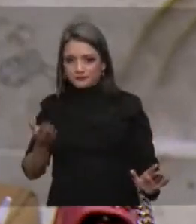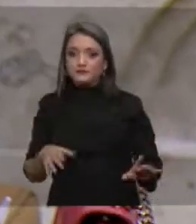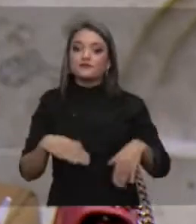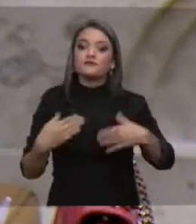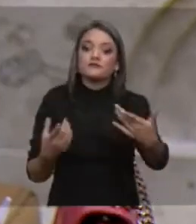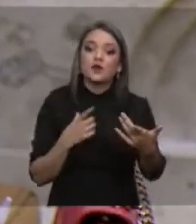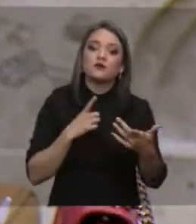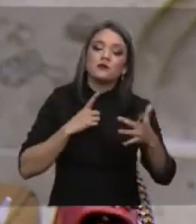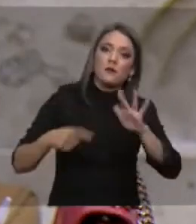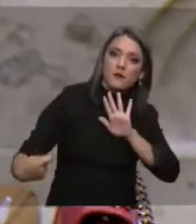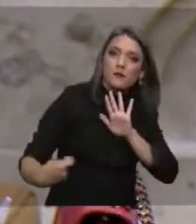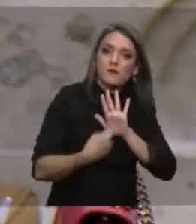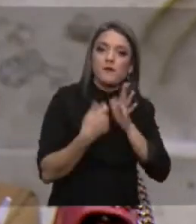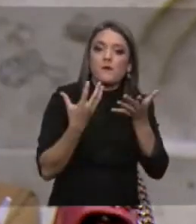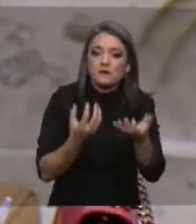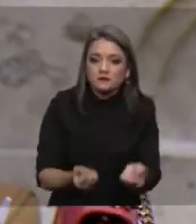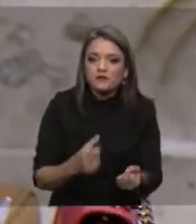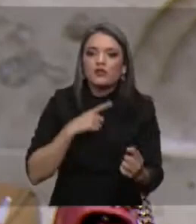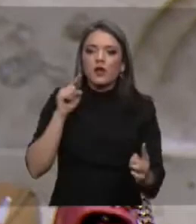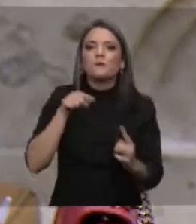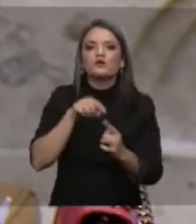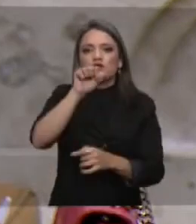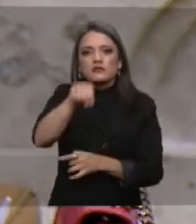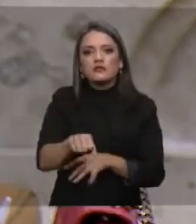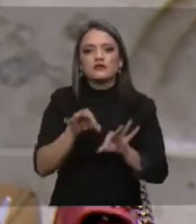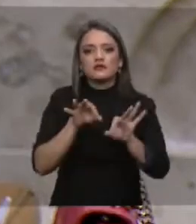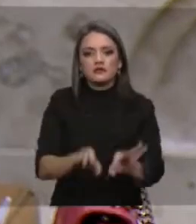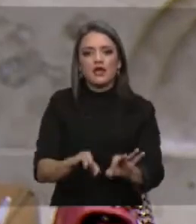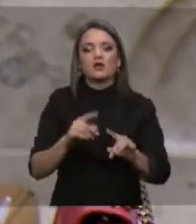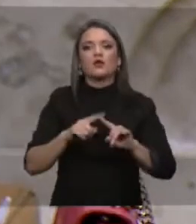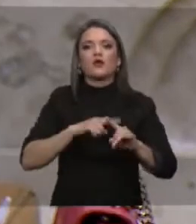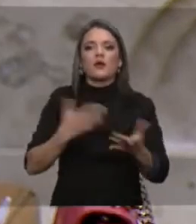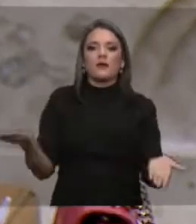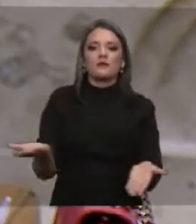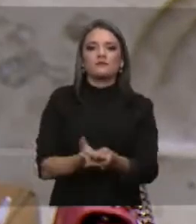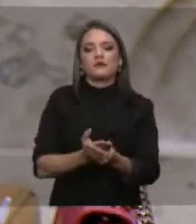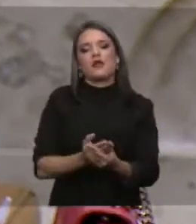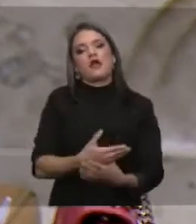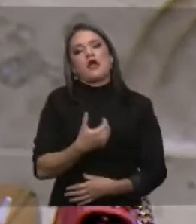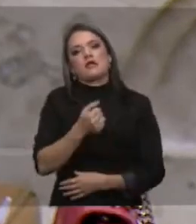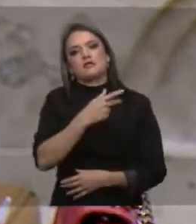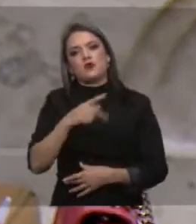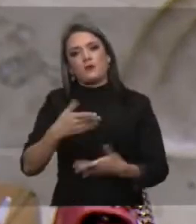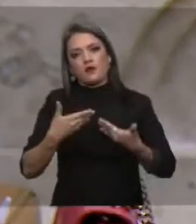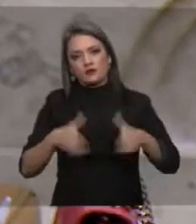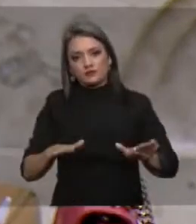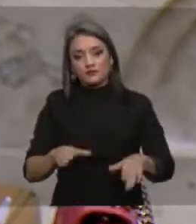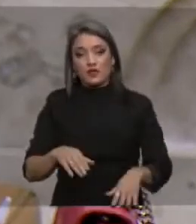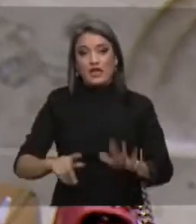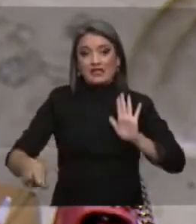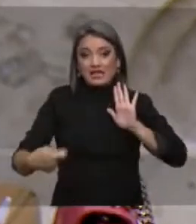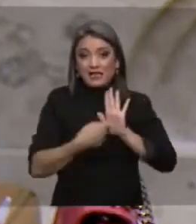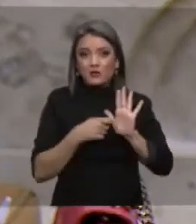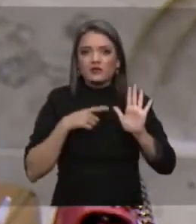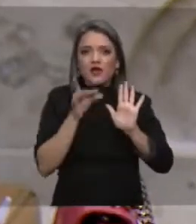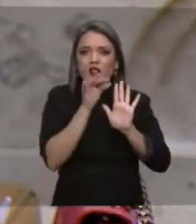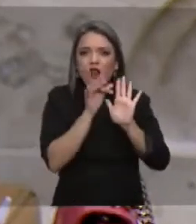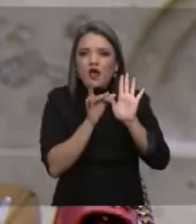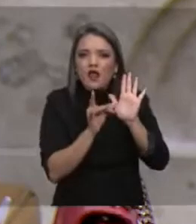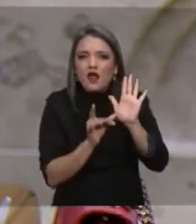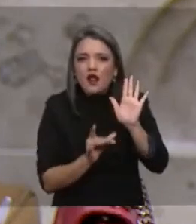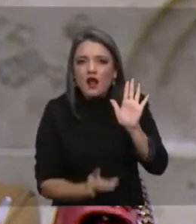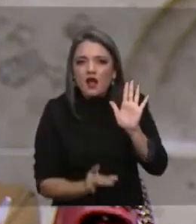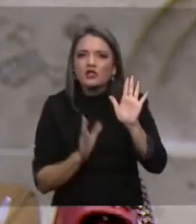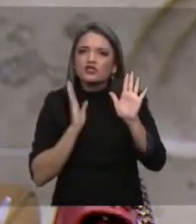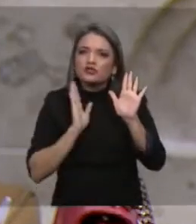acusatória, é certa a presença de justa causa para a deflagração da ação penal. A denúncia descreve de forma detalhada, clara e